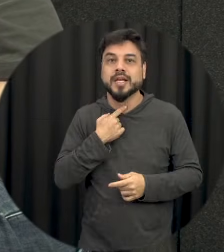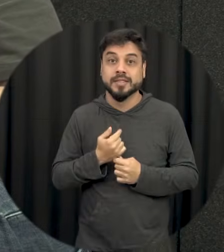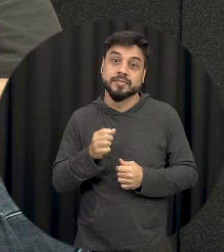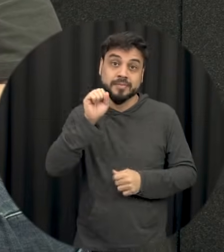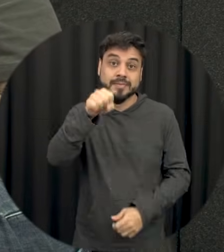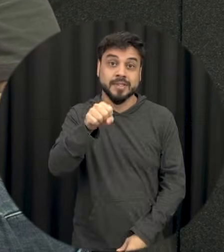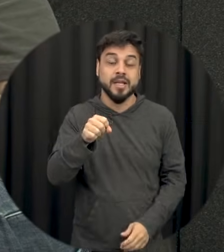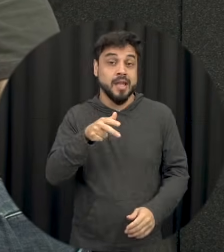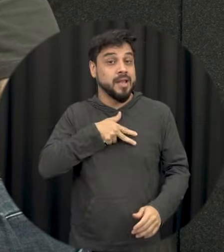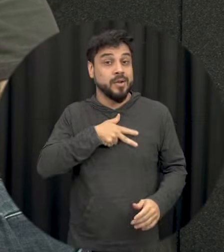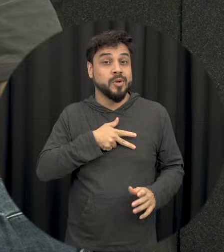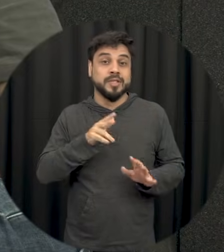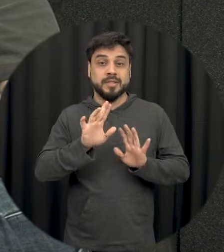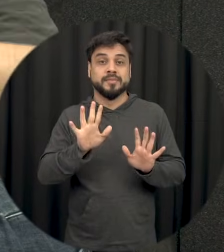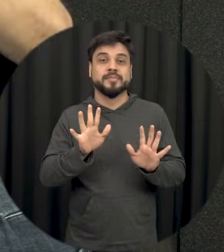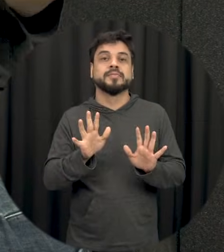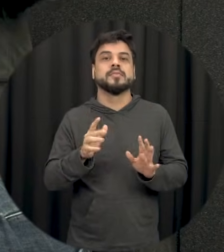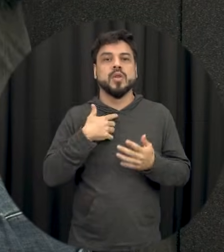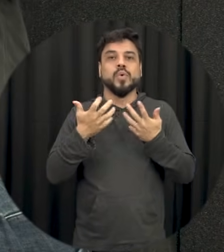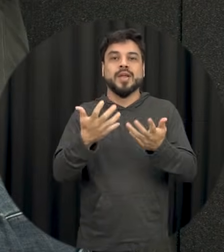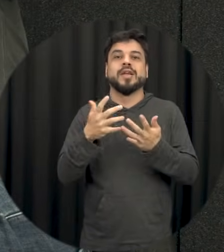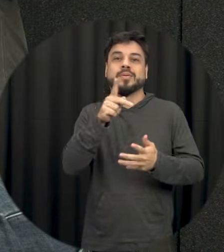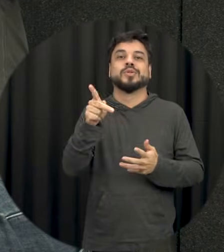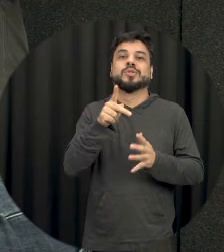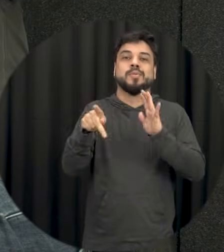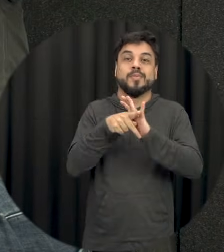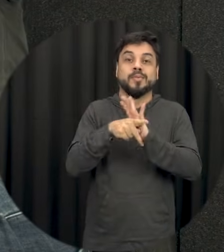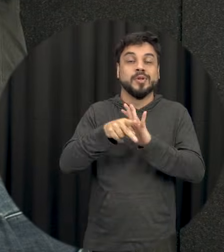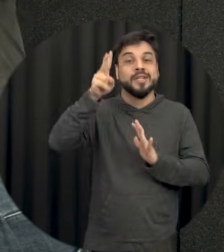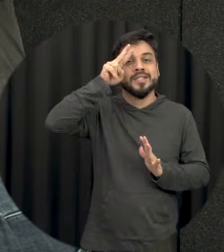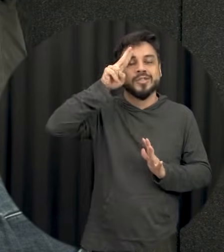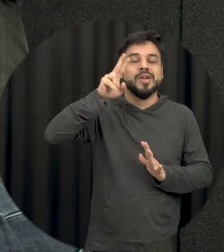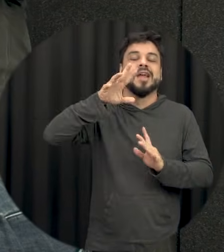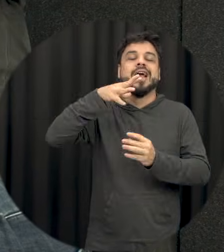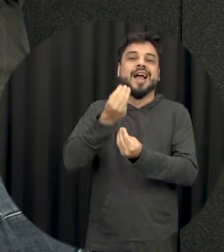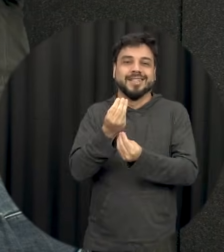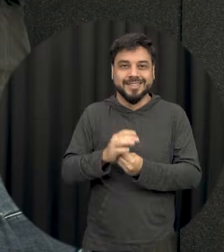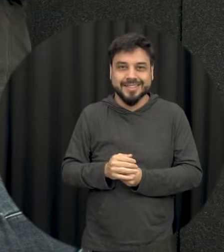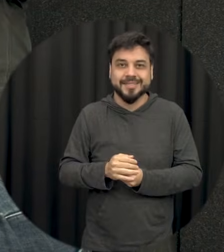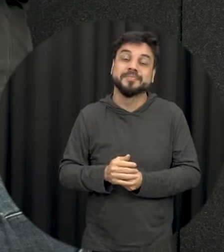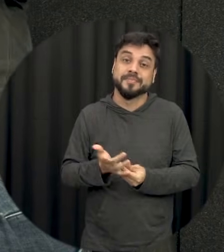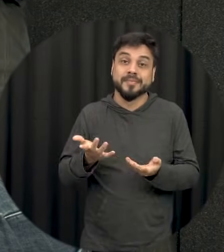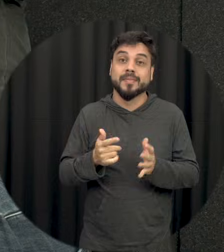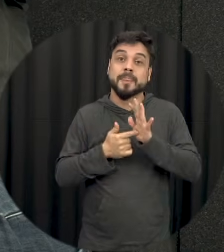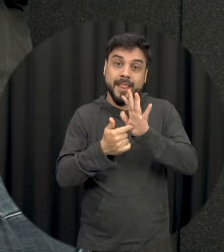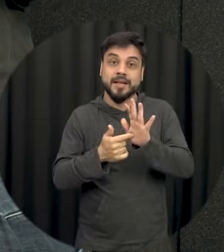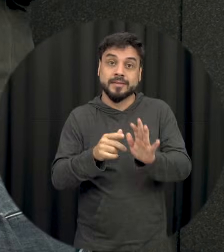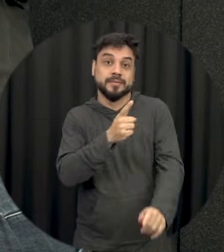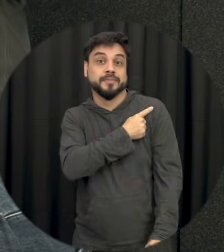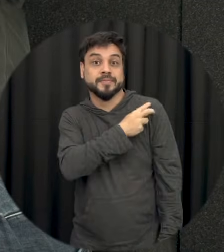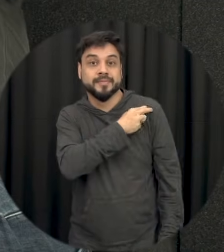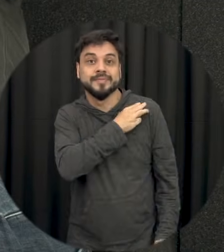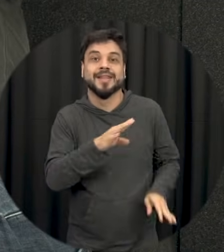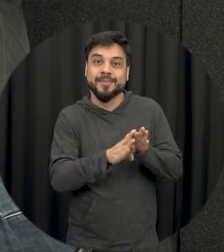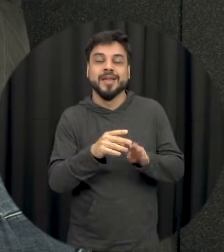antropologia. Falei, né? Eu queria ser professor de História da Arte. Me sonhava mostrando para os alunos, inclusive do ensino médio. Me imaginava professor do ensino